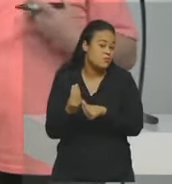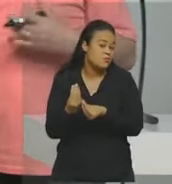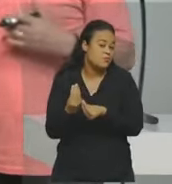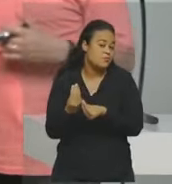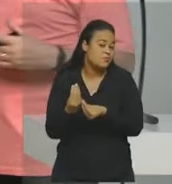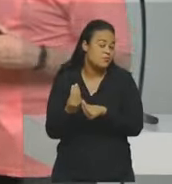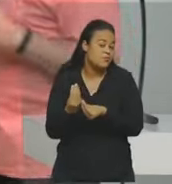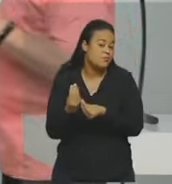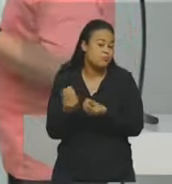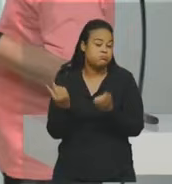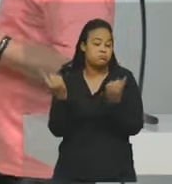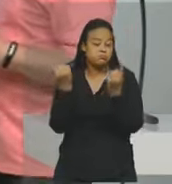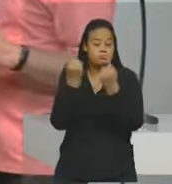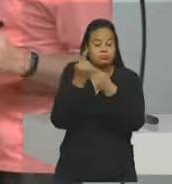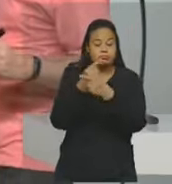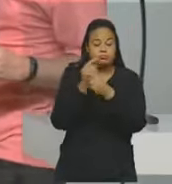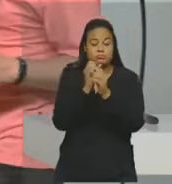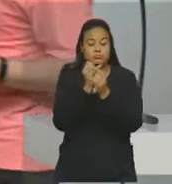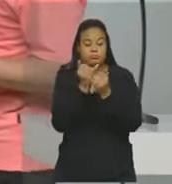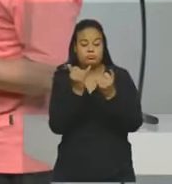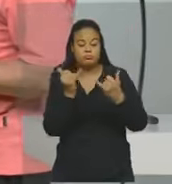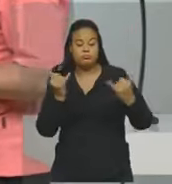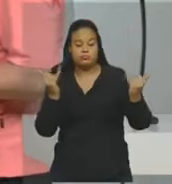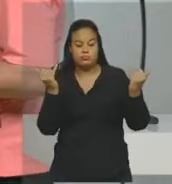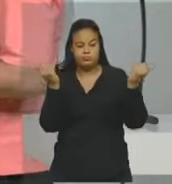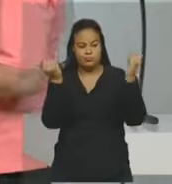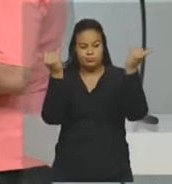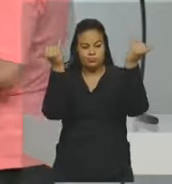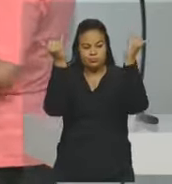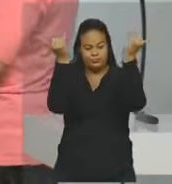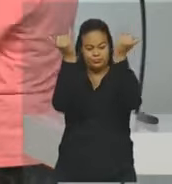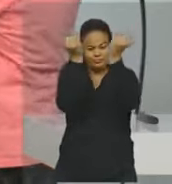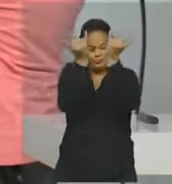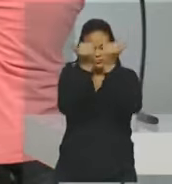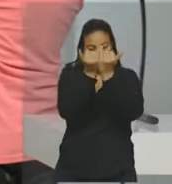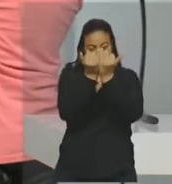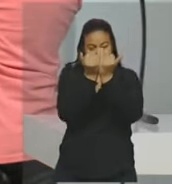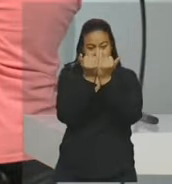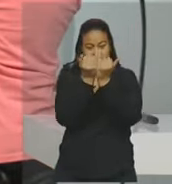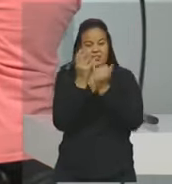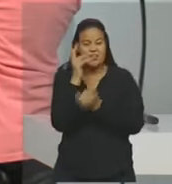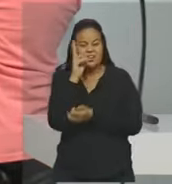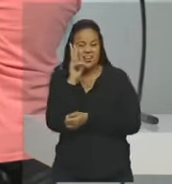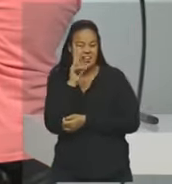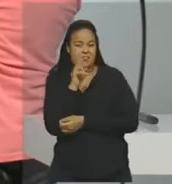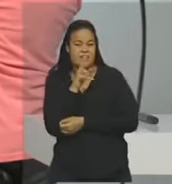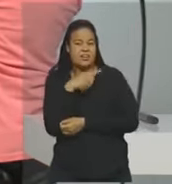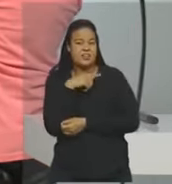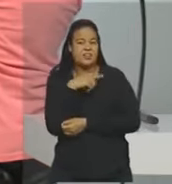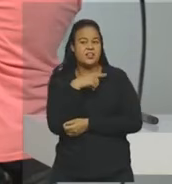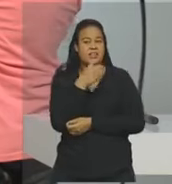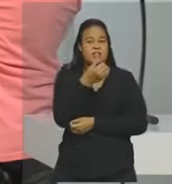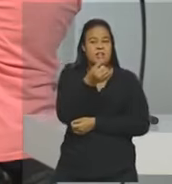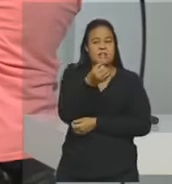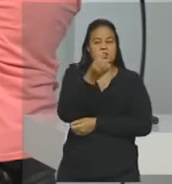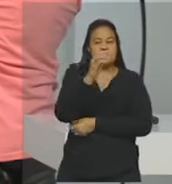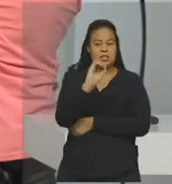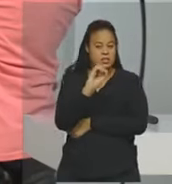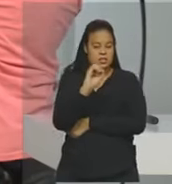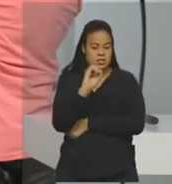às resistências. Lembra que eu falei para vocês que aqui é quanto? É 60 ohms, né, gente? Aqui são 60